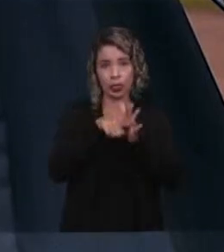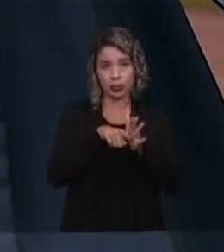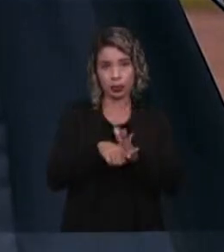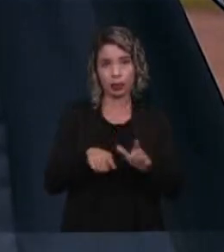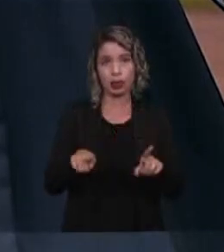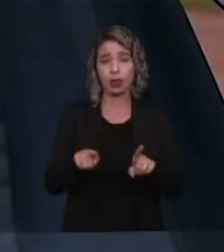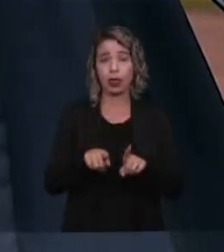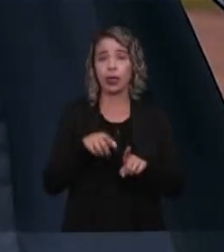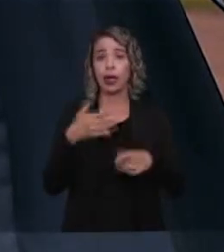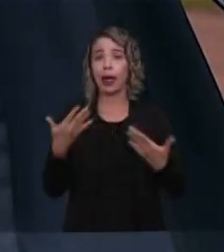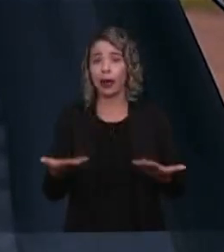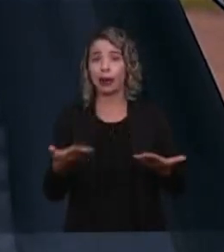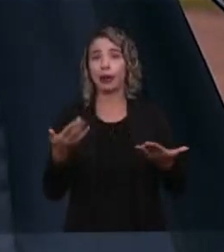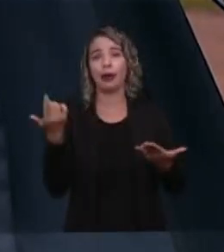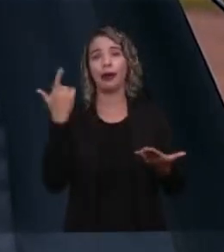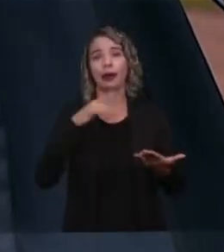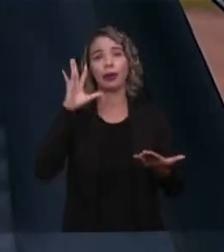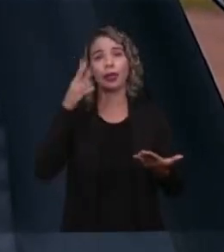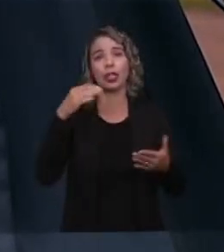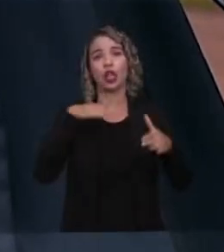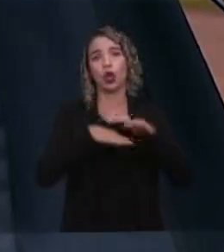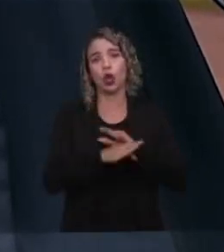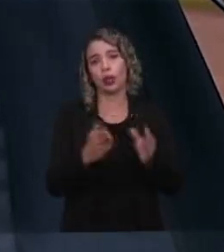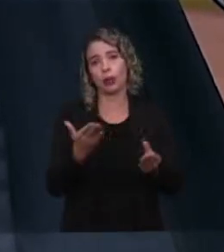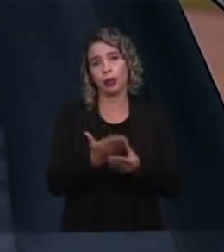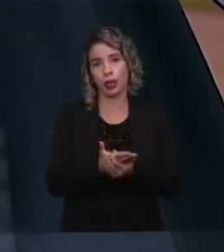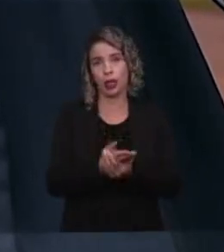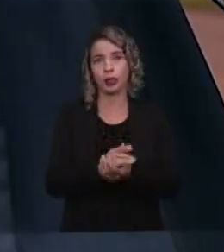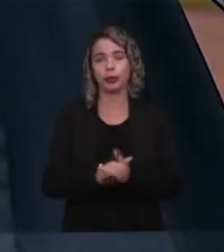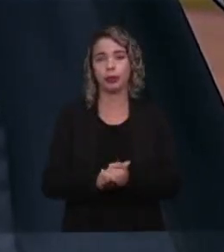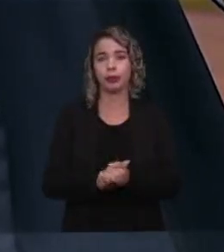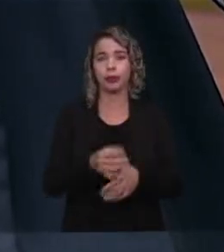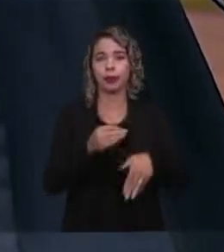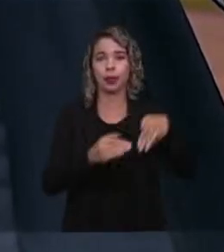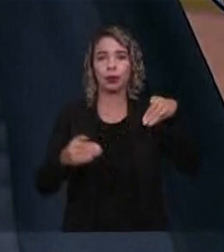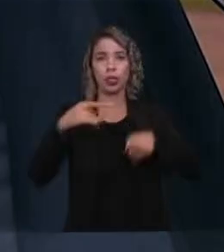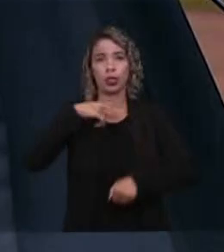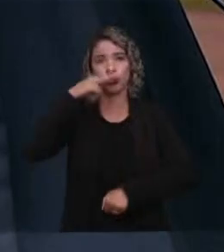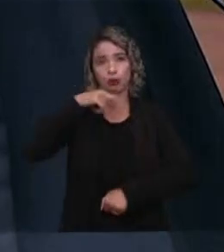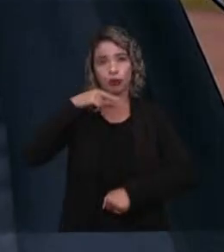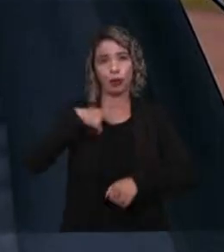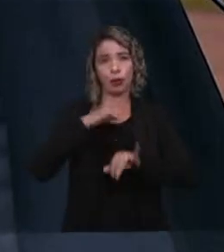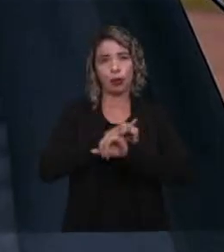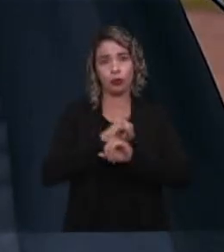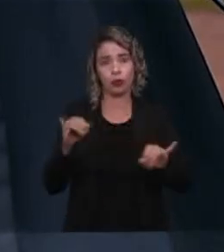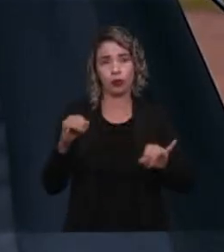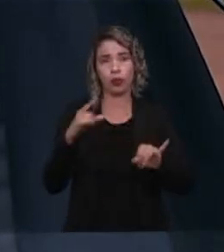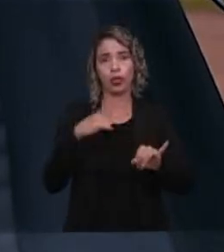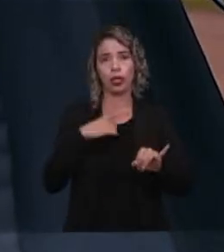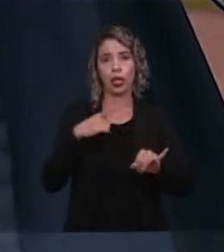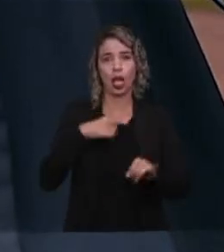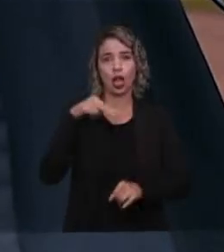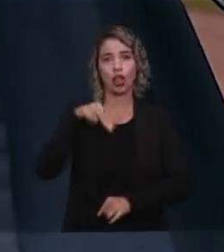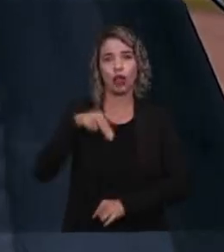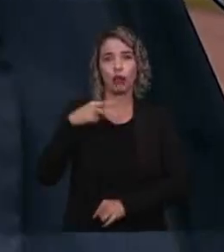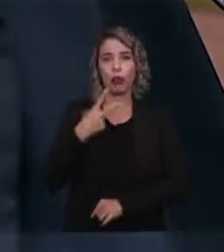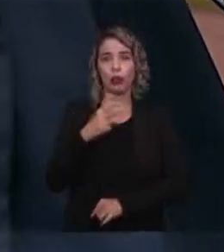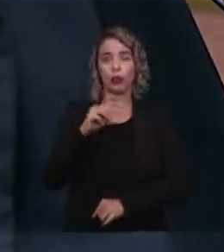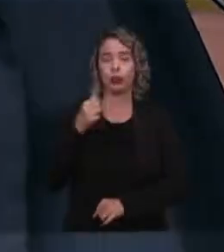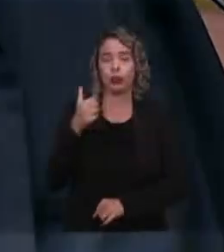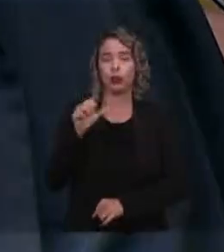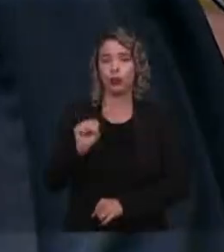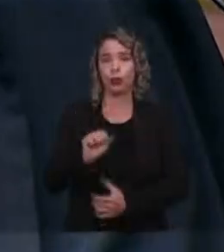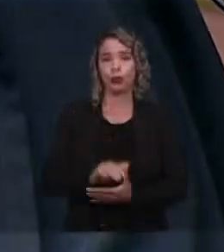inquérito. Inquérito 4.419, ministro Gilmar Mendes, segunda turma, publicado no Diário 23 de novembro de